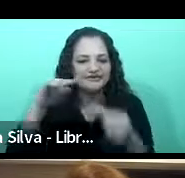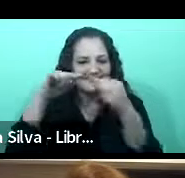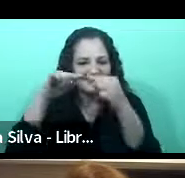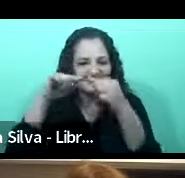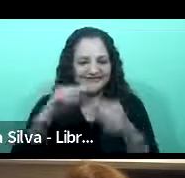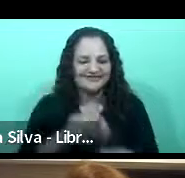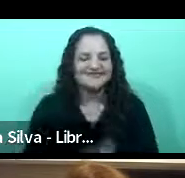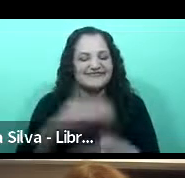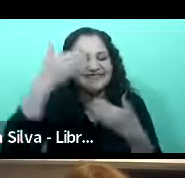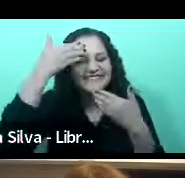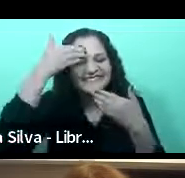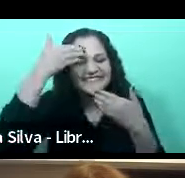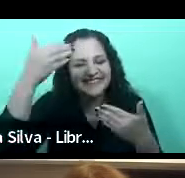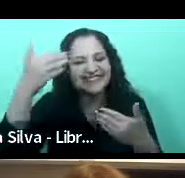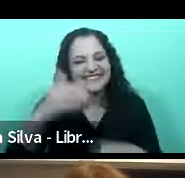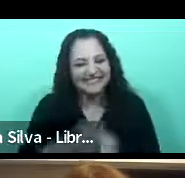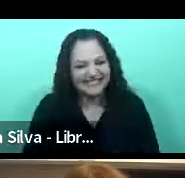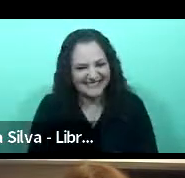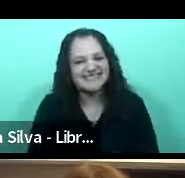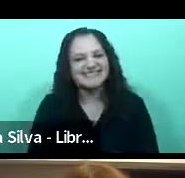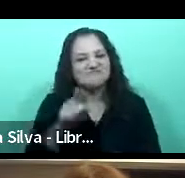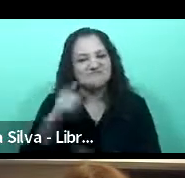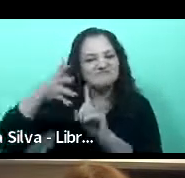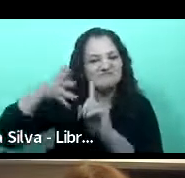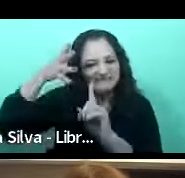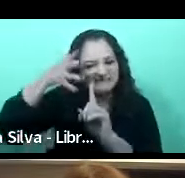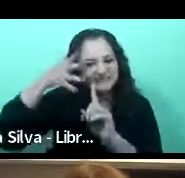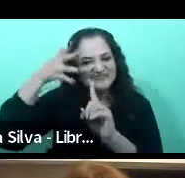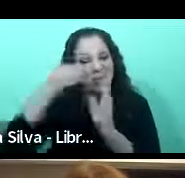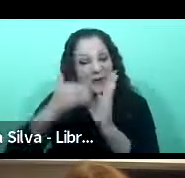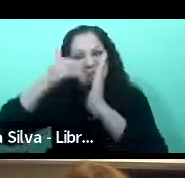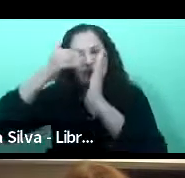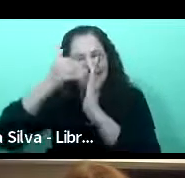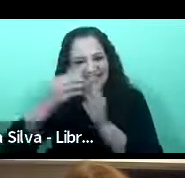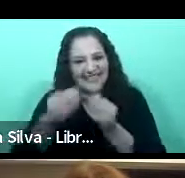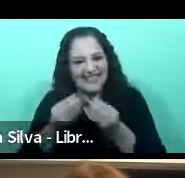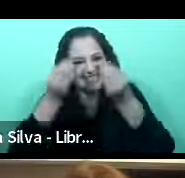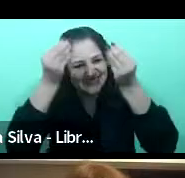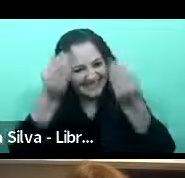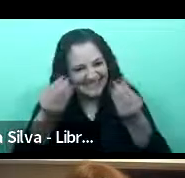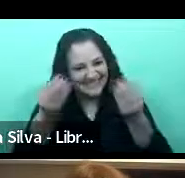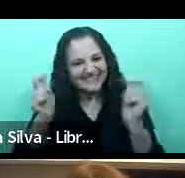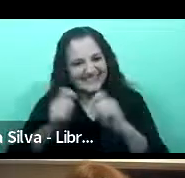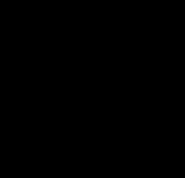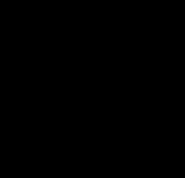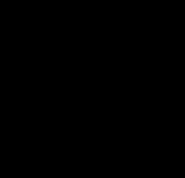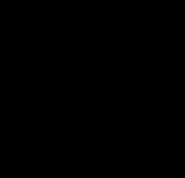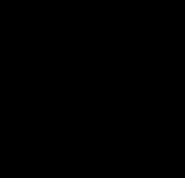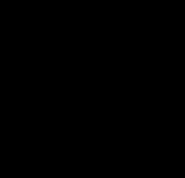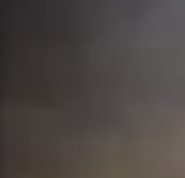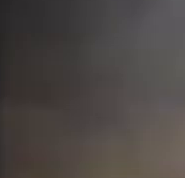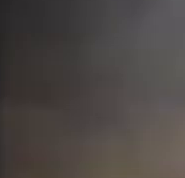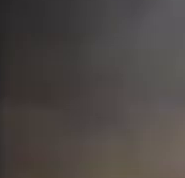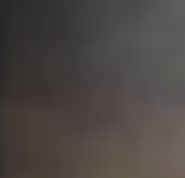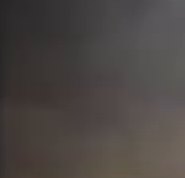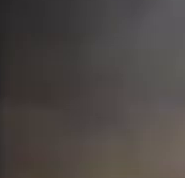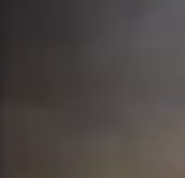Muito obrigada, Marcos, por além da palestra também nos ofertar essa possibilidade de ouvir. Então, vamos lá,